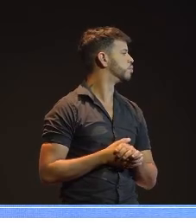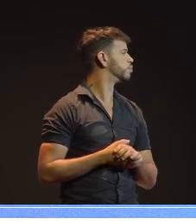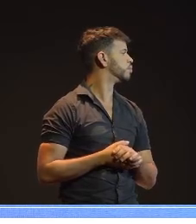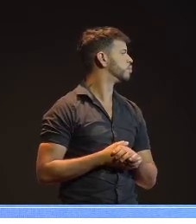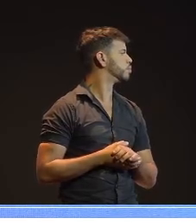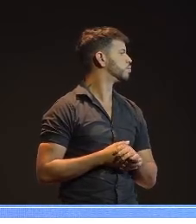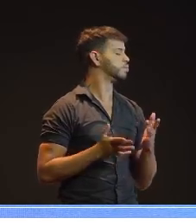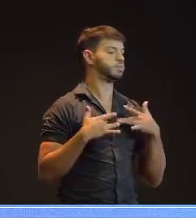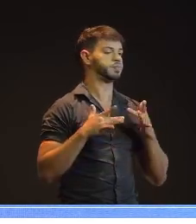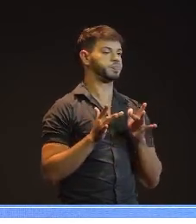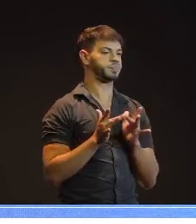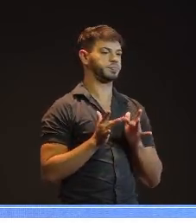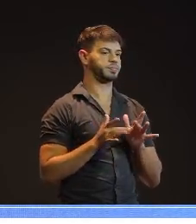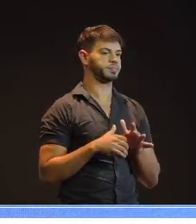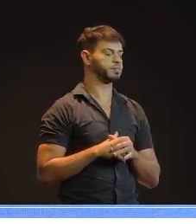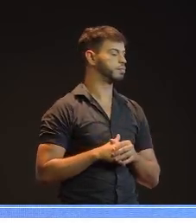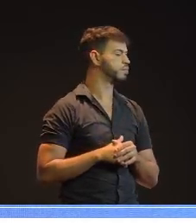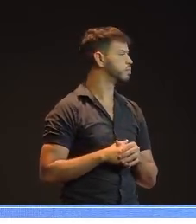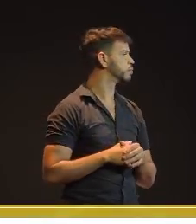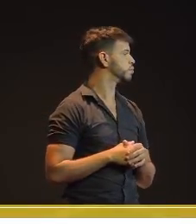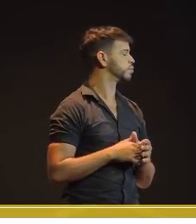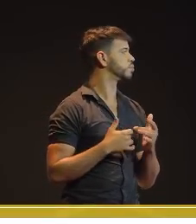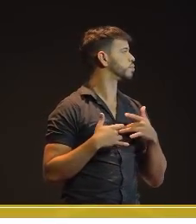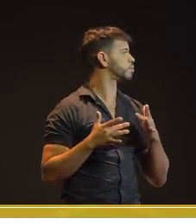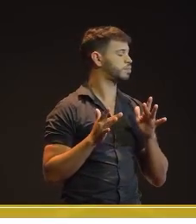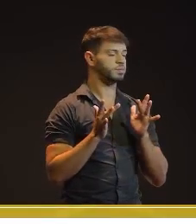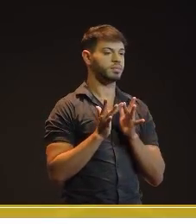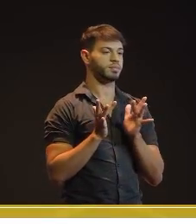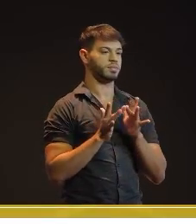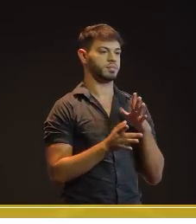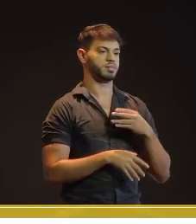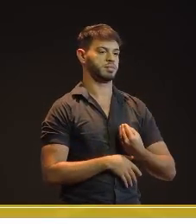Olha os incêndios aí. Meu contato está aqui, pessoal,